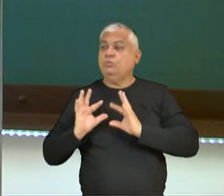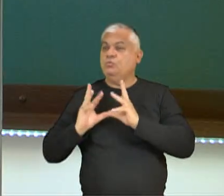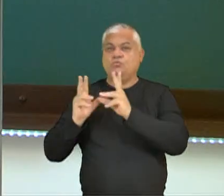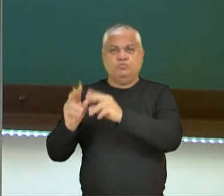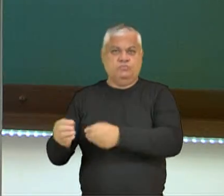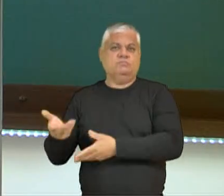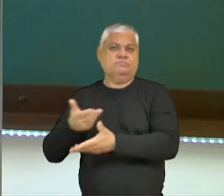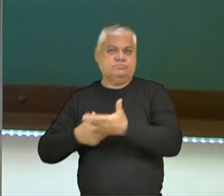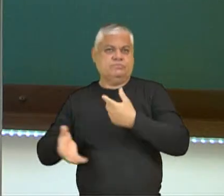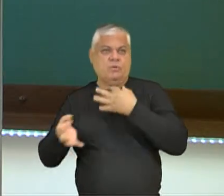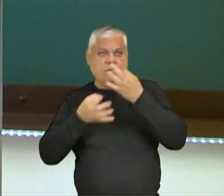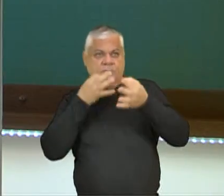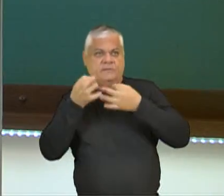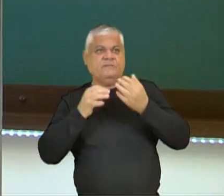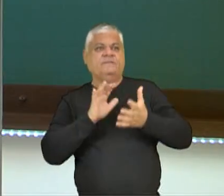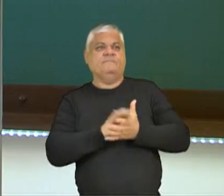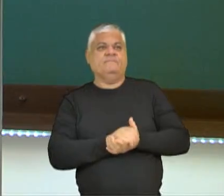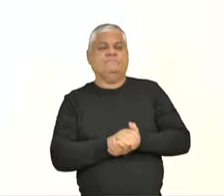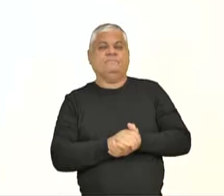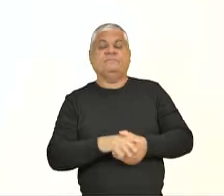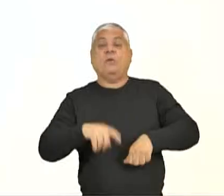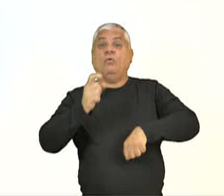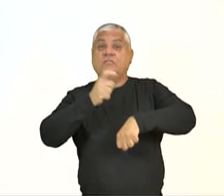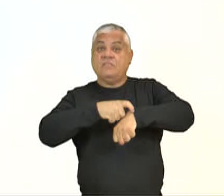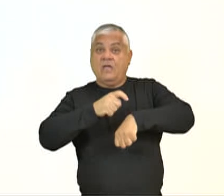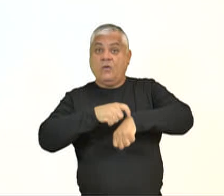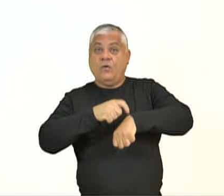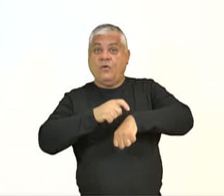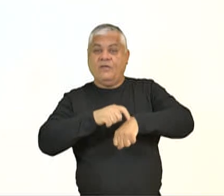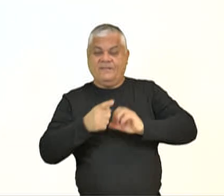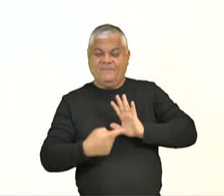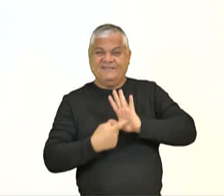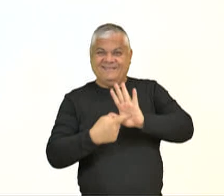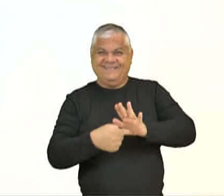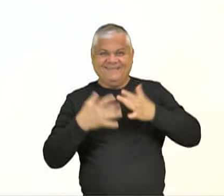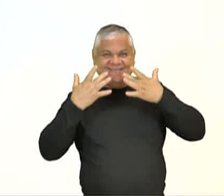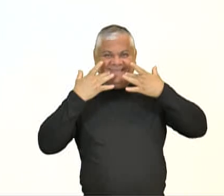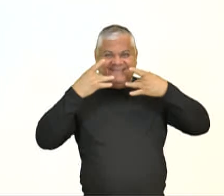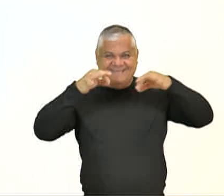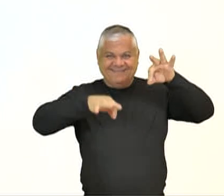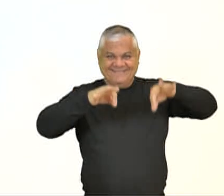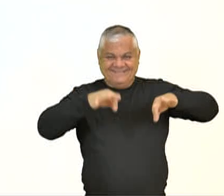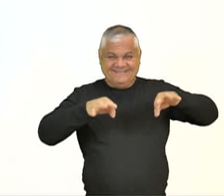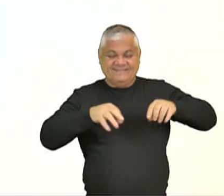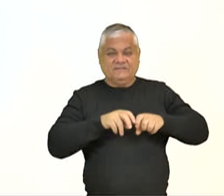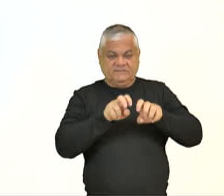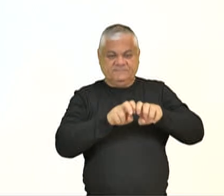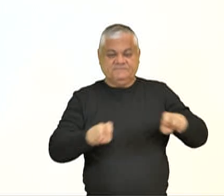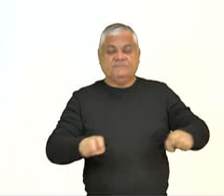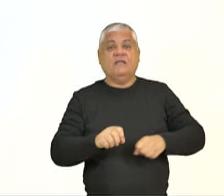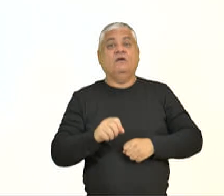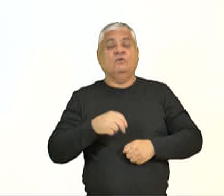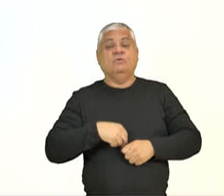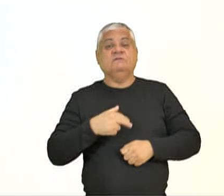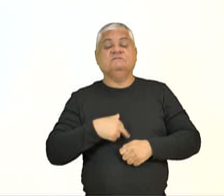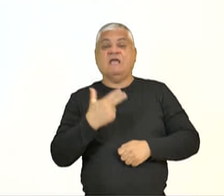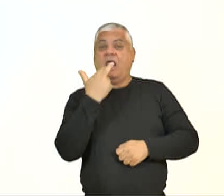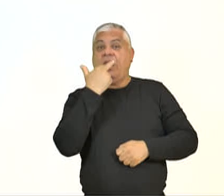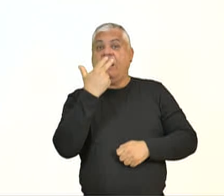muito importante, né? E no momento da apresentação, utilizar o padrão formal da língua portuguesa,